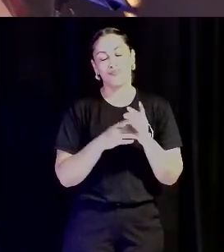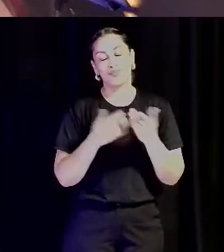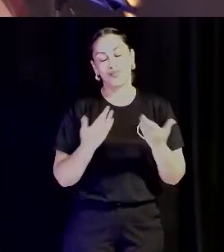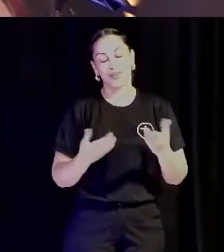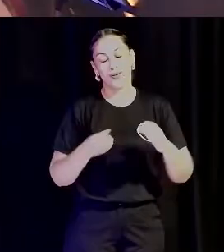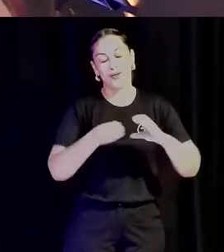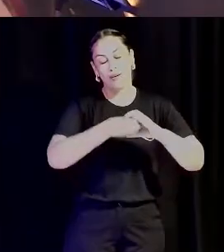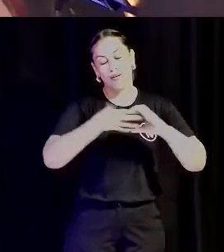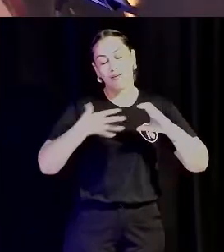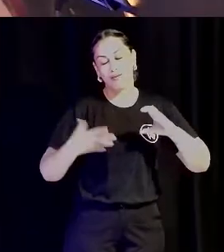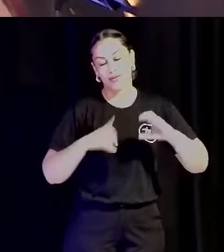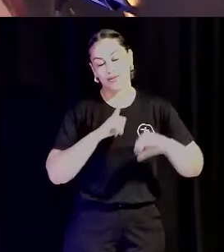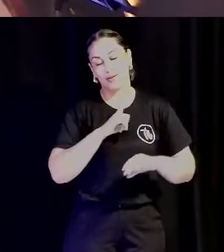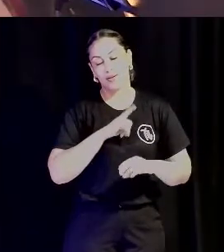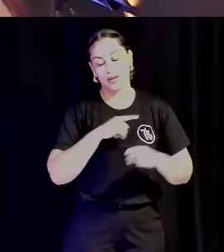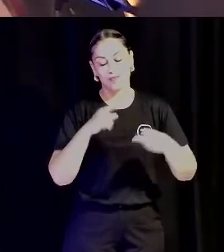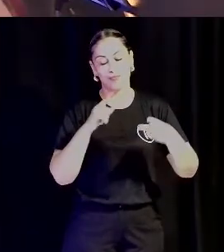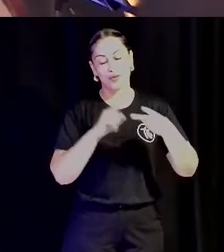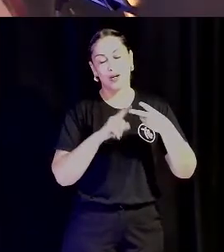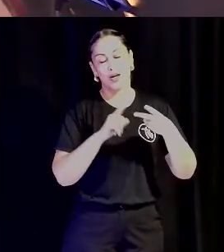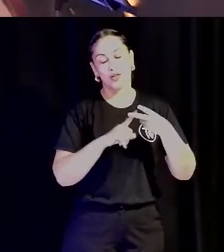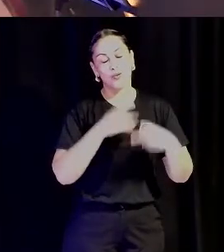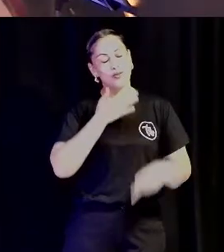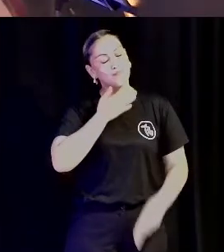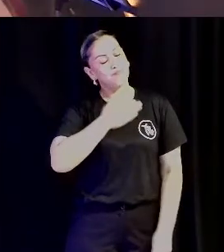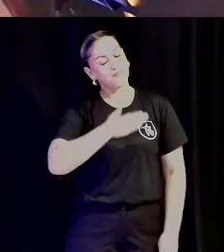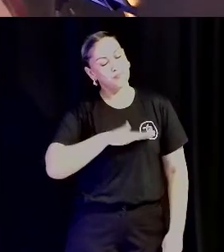características. A segunda é a satisfação.